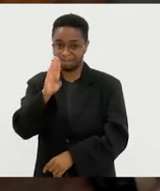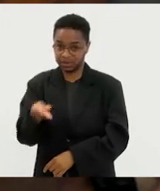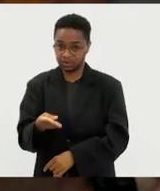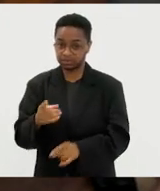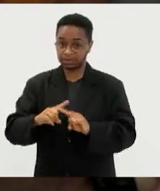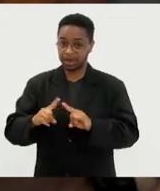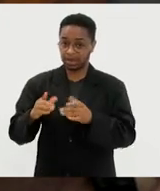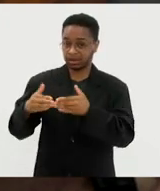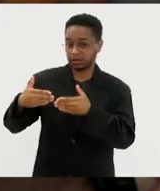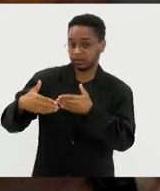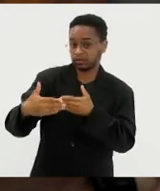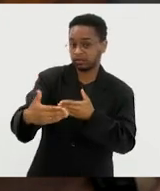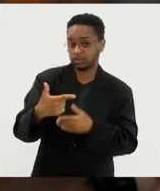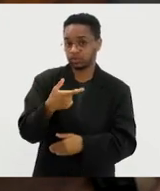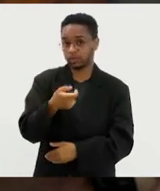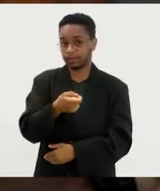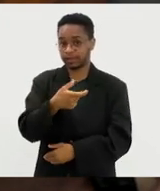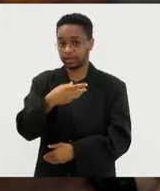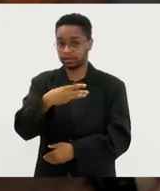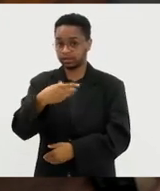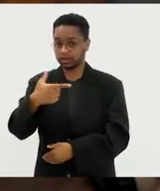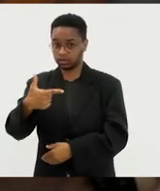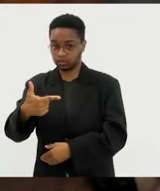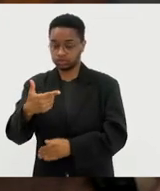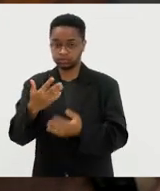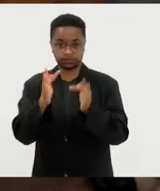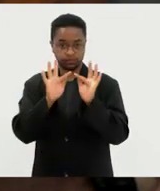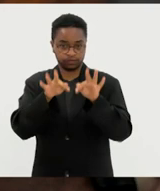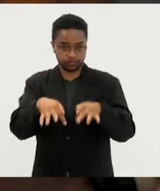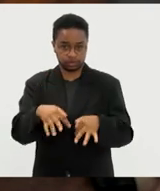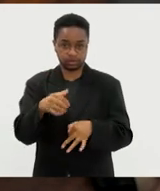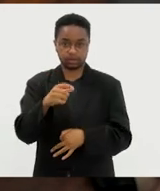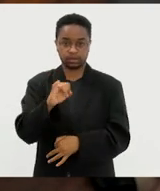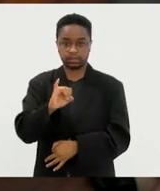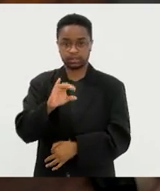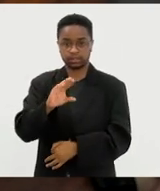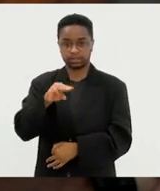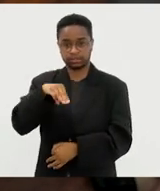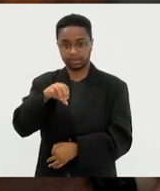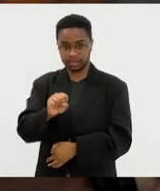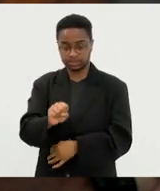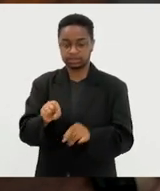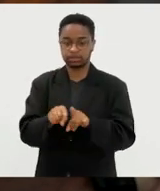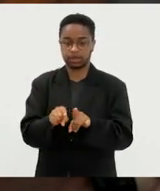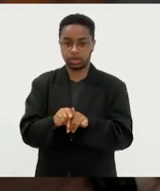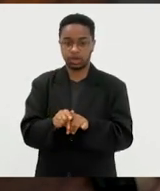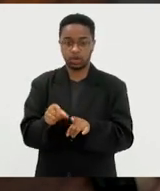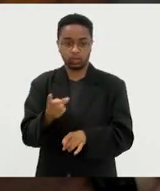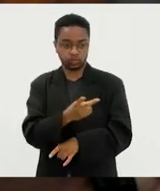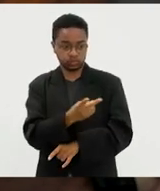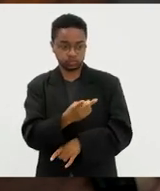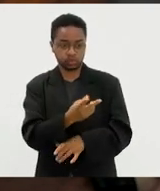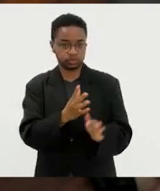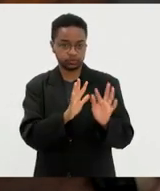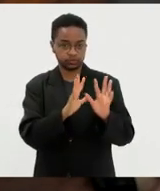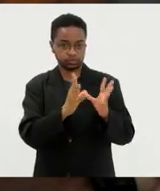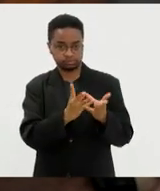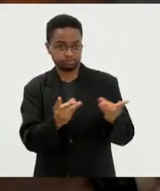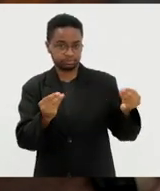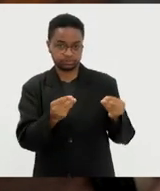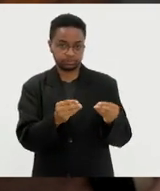2032, acabou o ICMS, o FOT e o FECP vai para o ralo. É